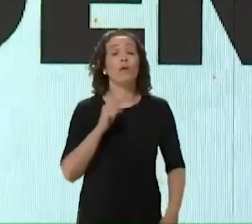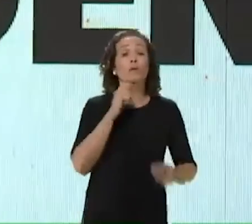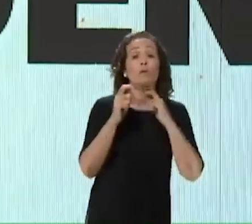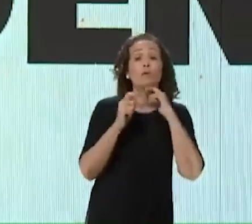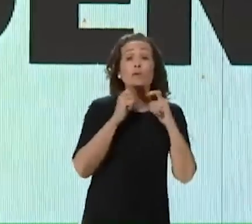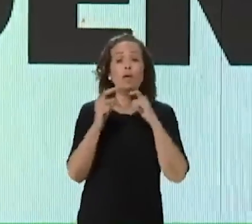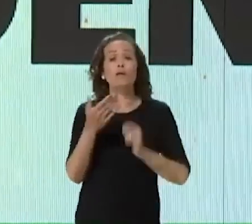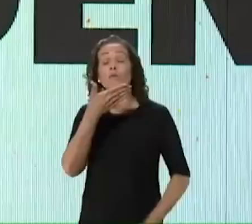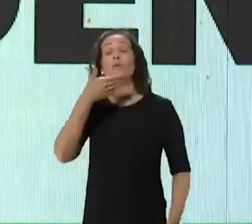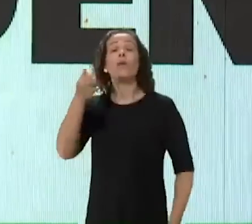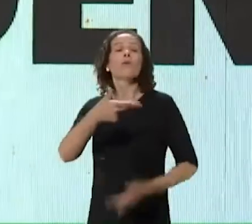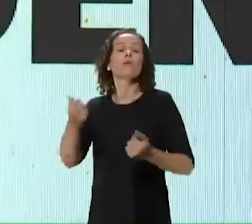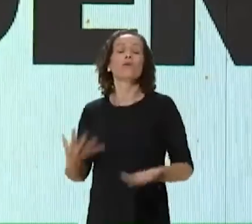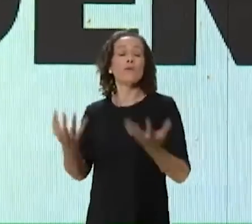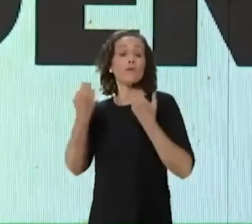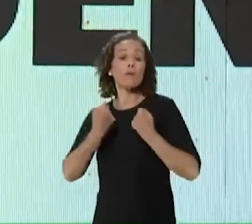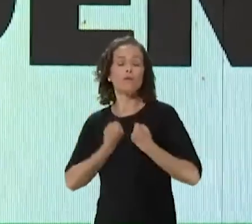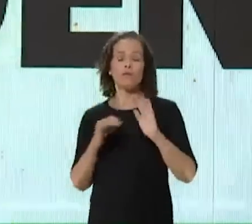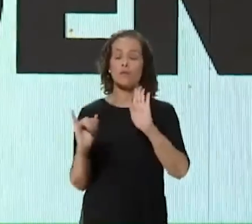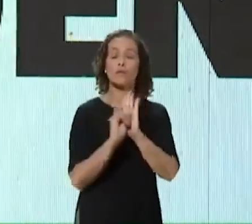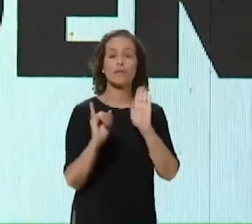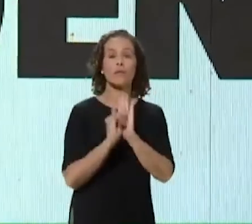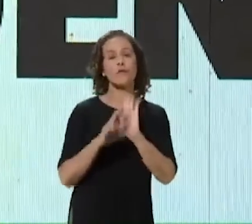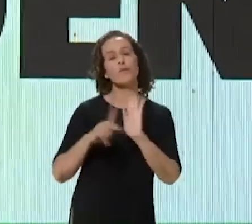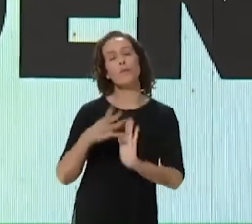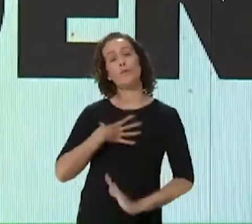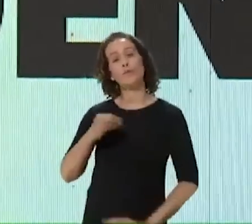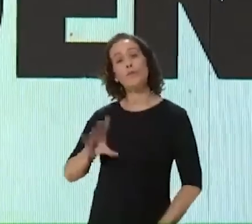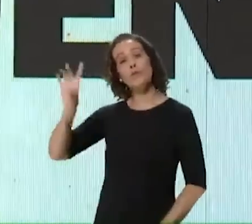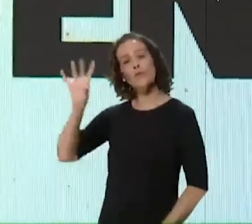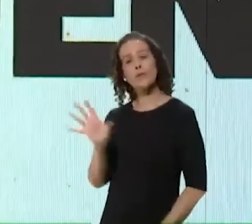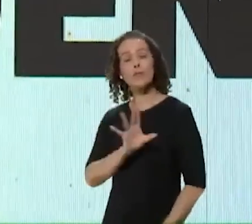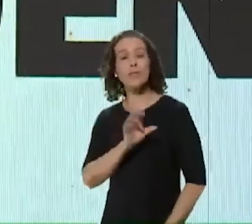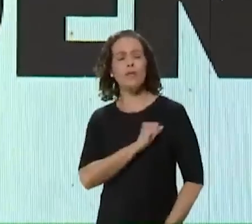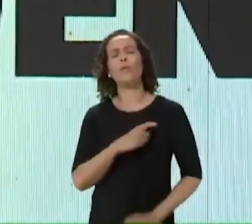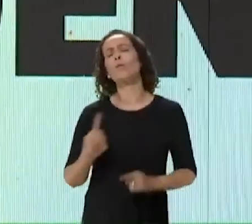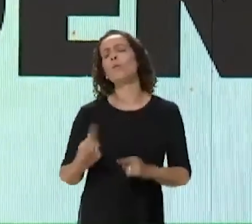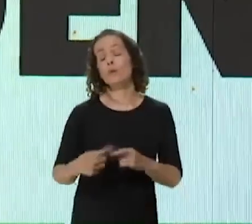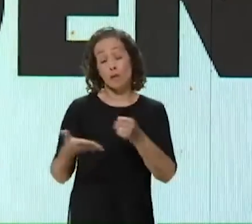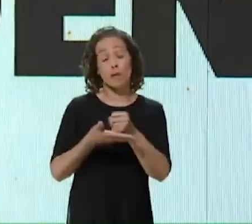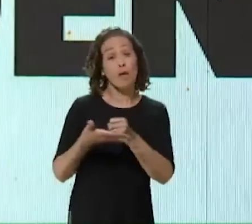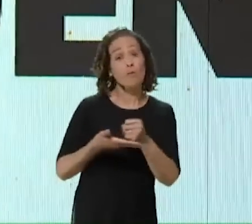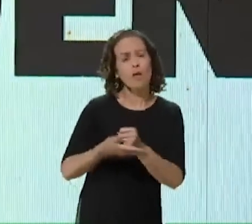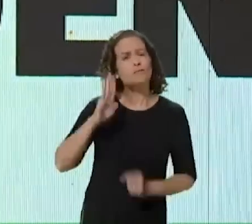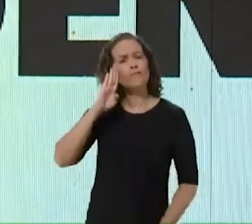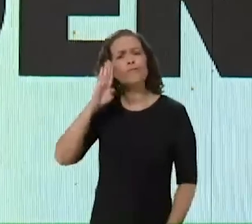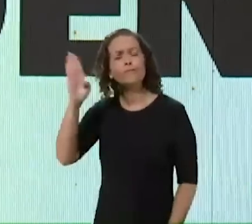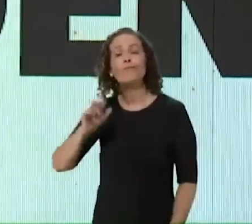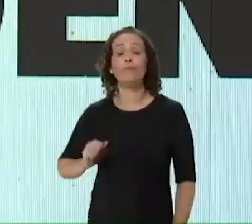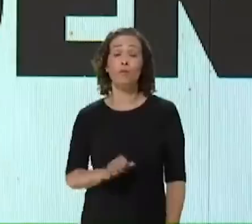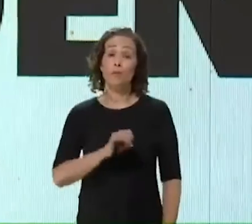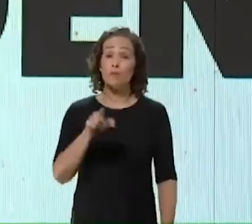nossa identidade de filhos amados, porque essa é a base de tudo. Essa é a base de tudo. E se você é